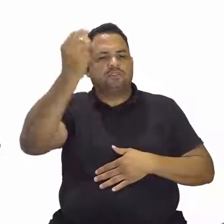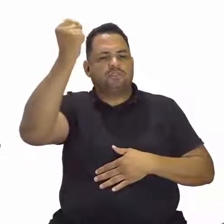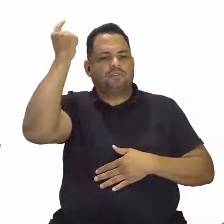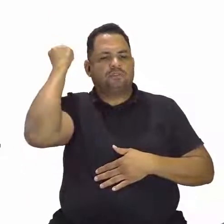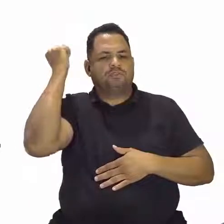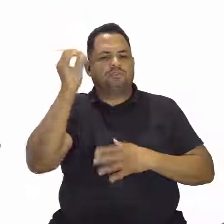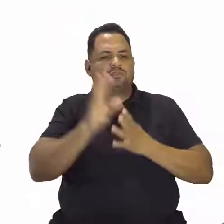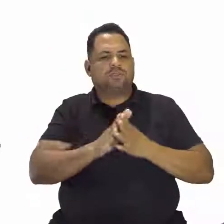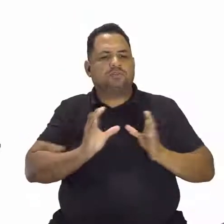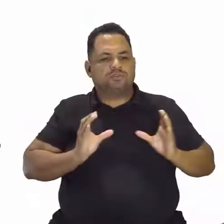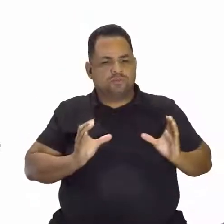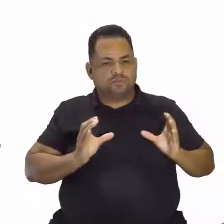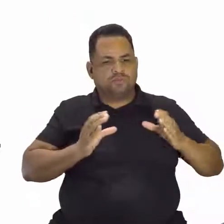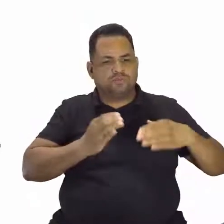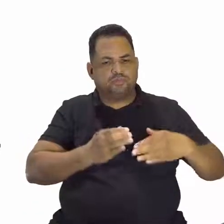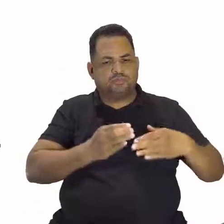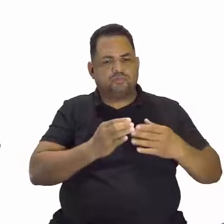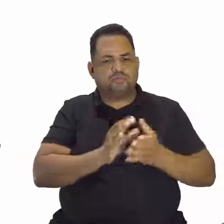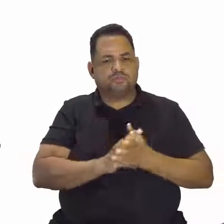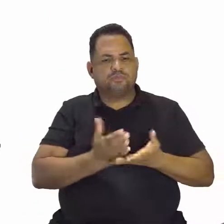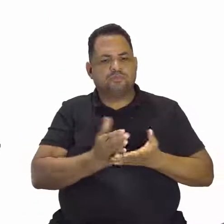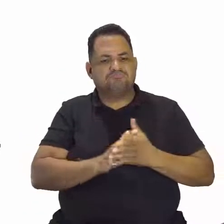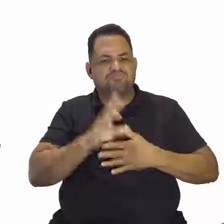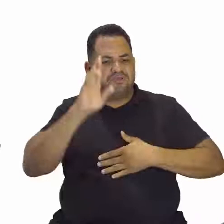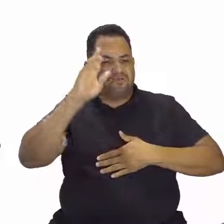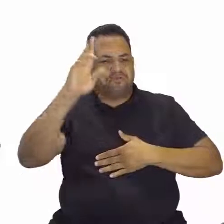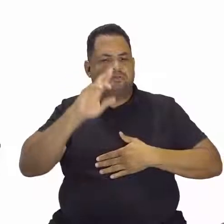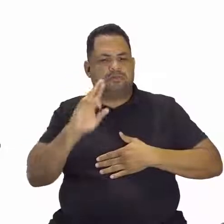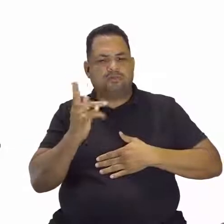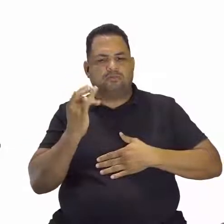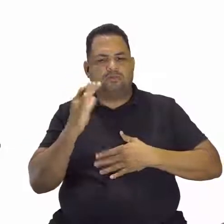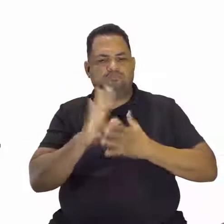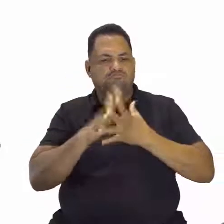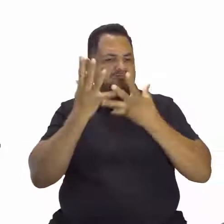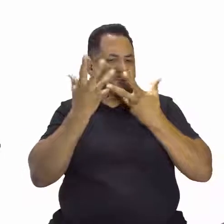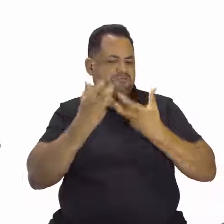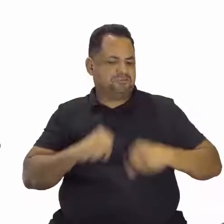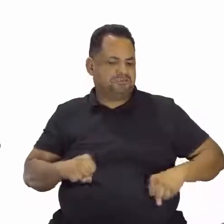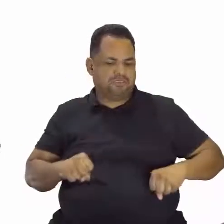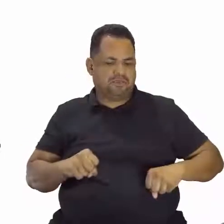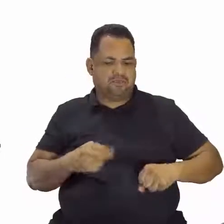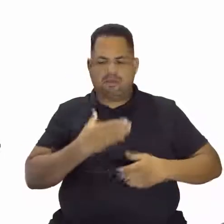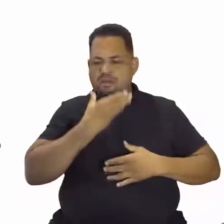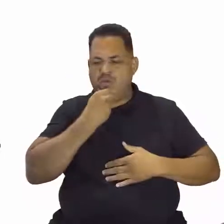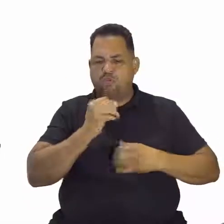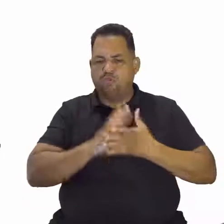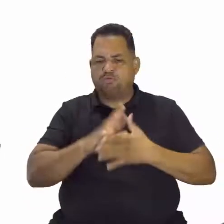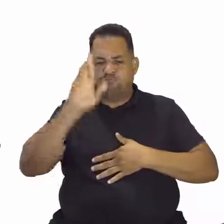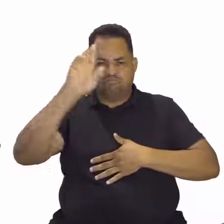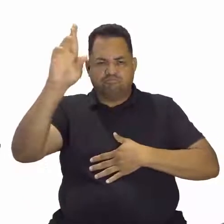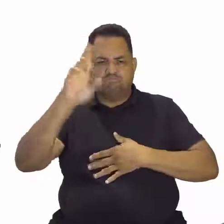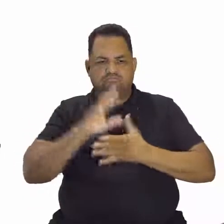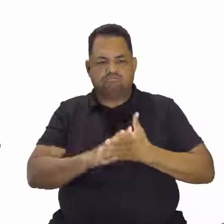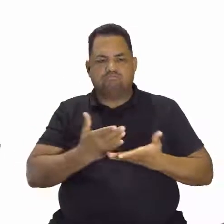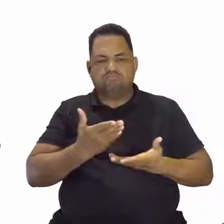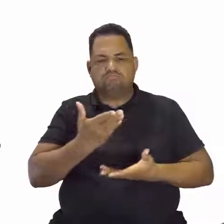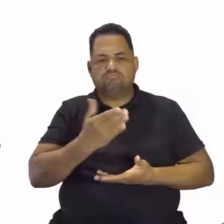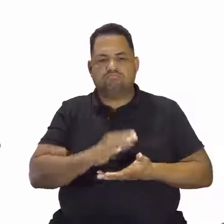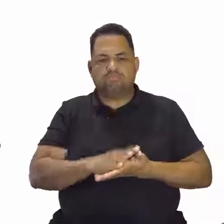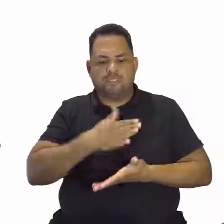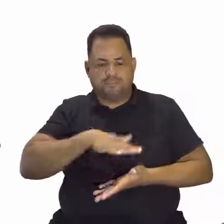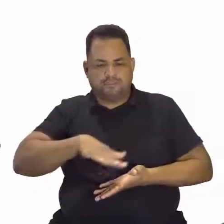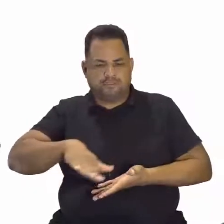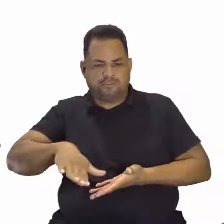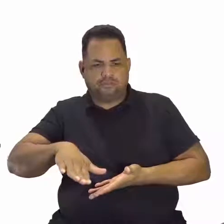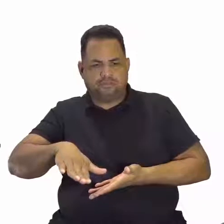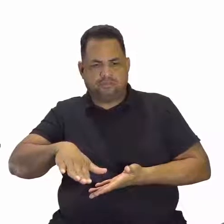uma tribo comandada por Hipólita, que não aceitava homens. As crianças de sexo masculino eram